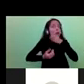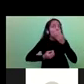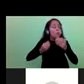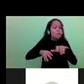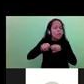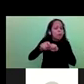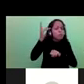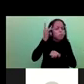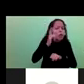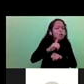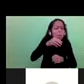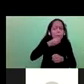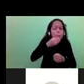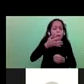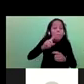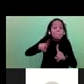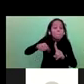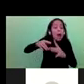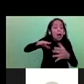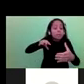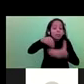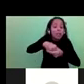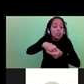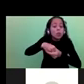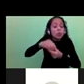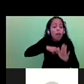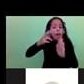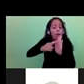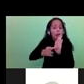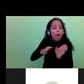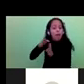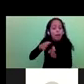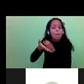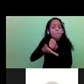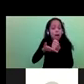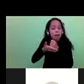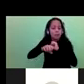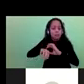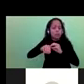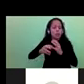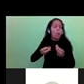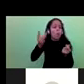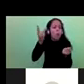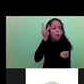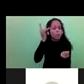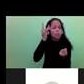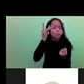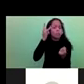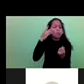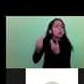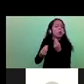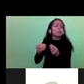uma educação de qualidade, garantindo autonomia e liberdade para os